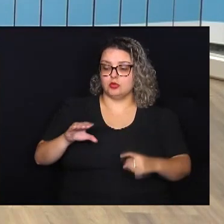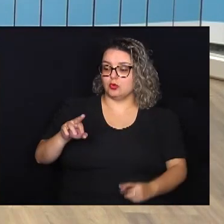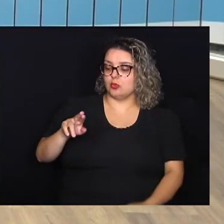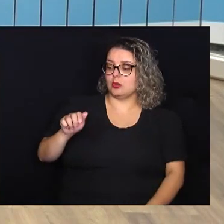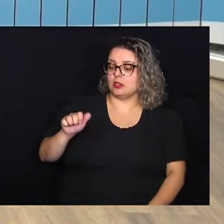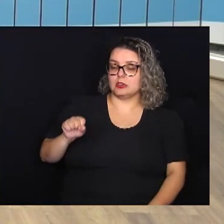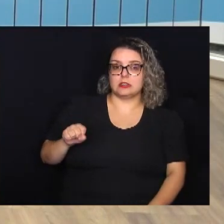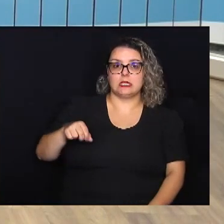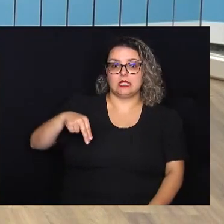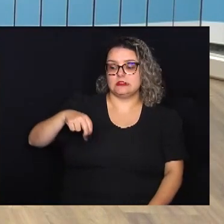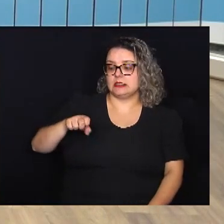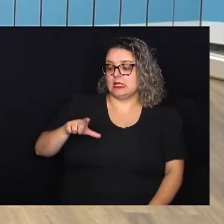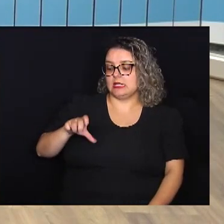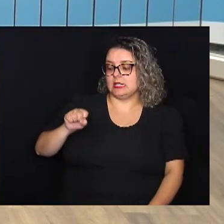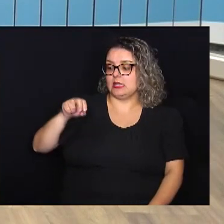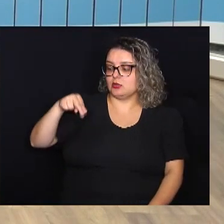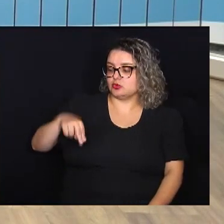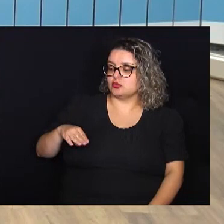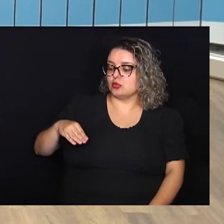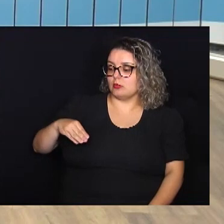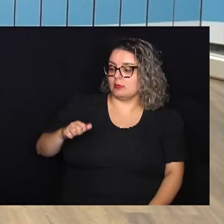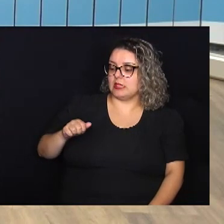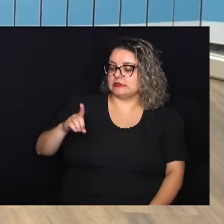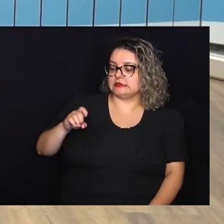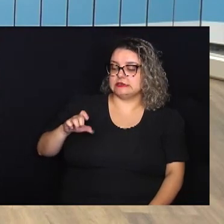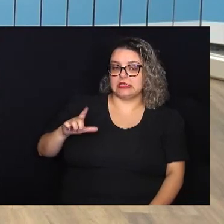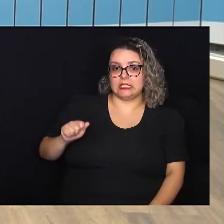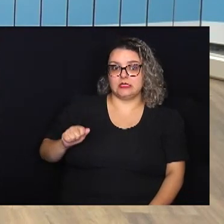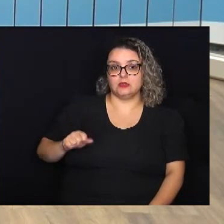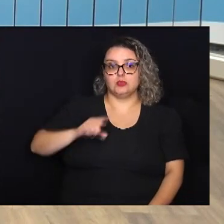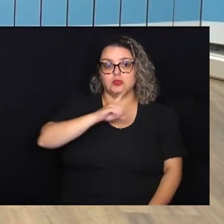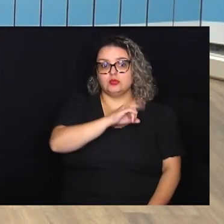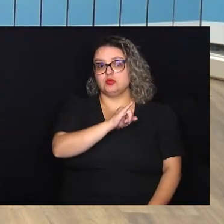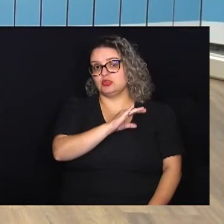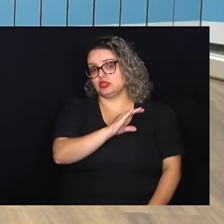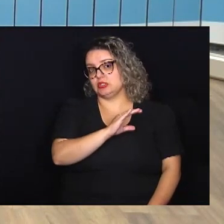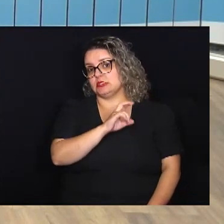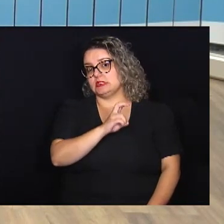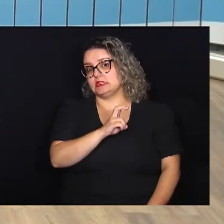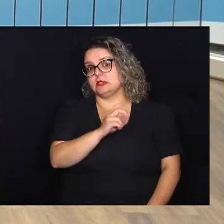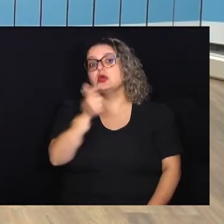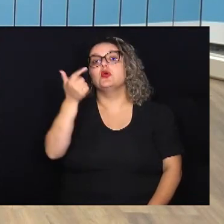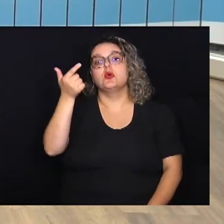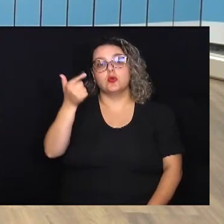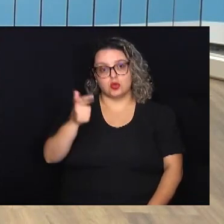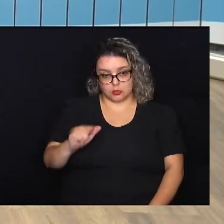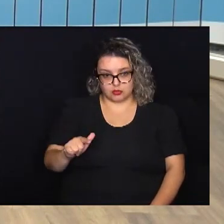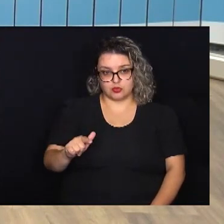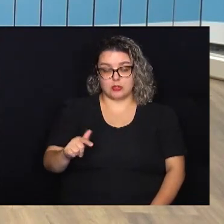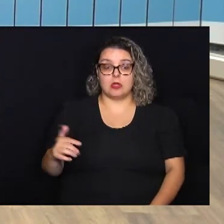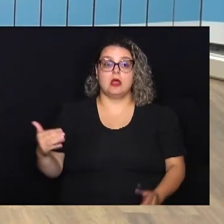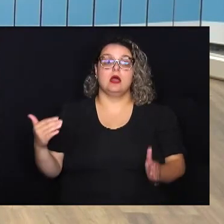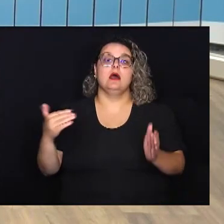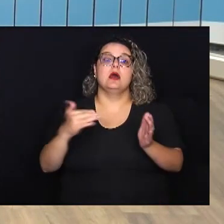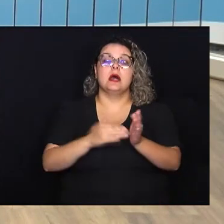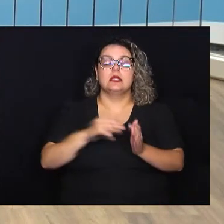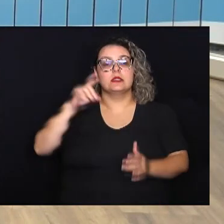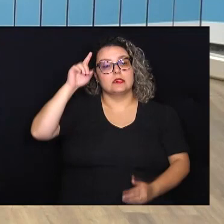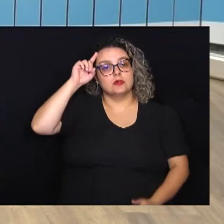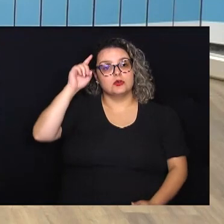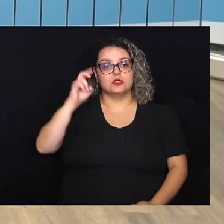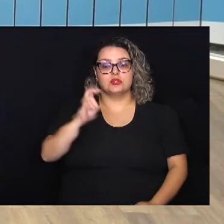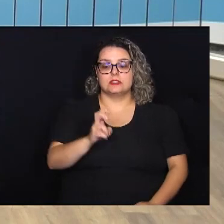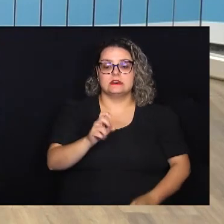Nelson Mandela lá no dique 5 prorrogou a permanência no local e vai ficar até o dia